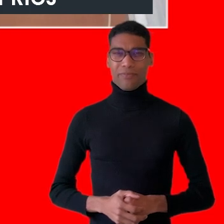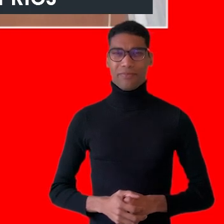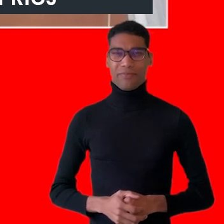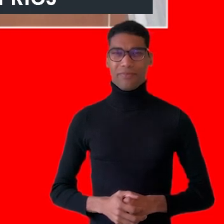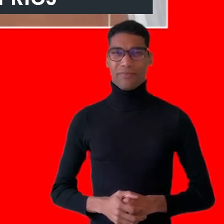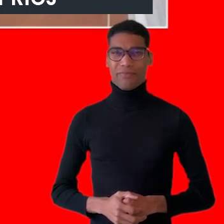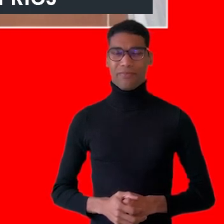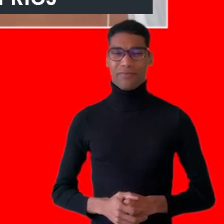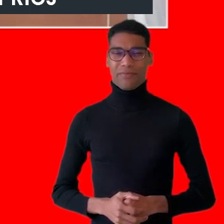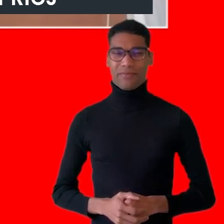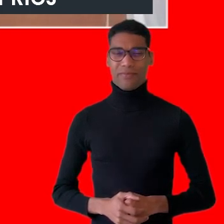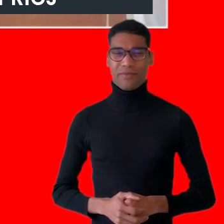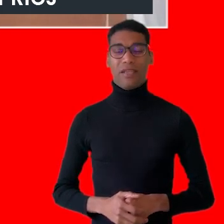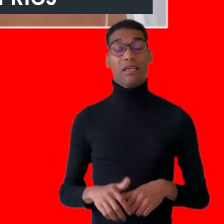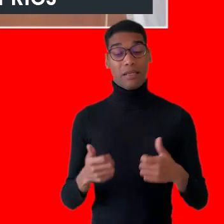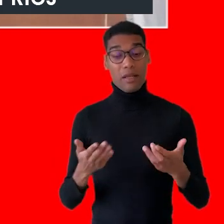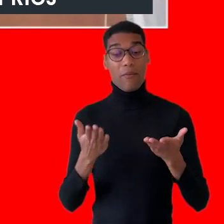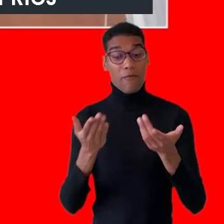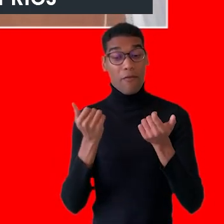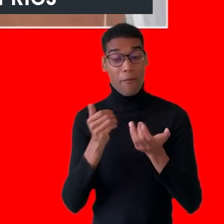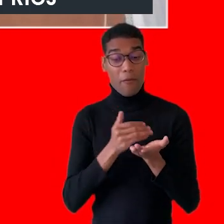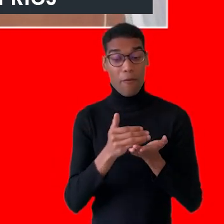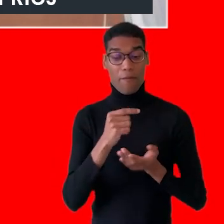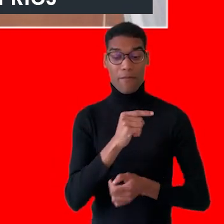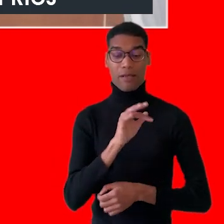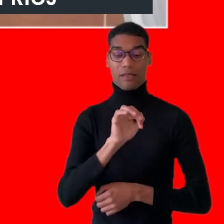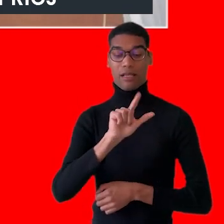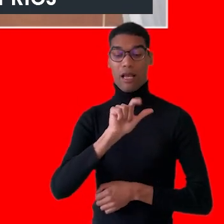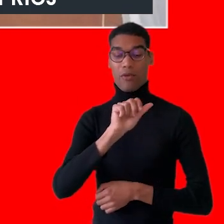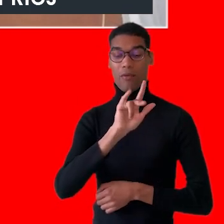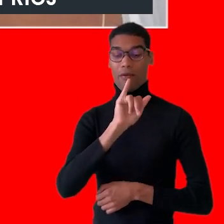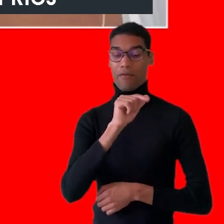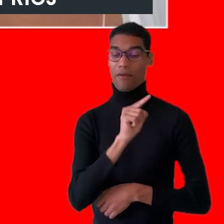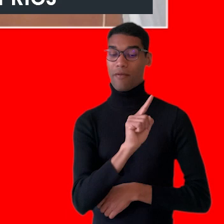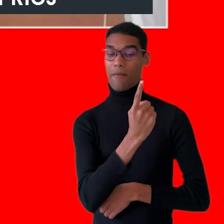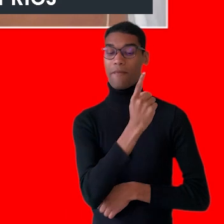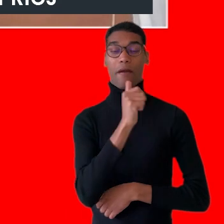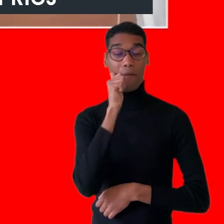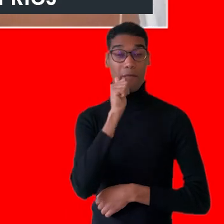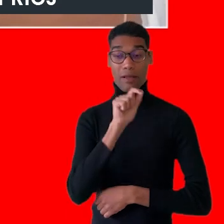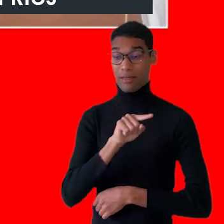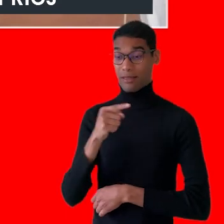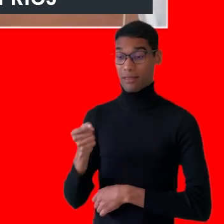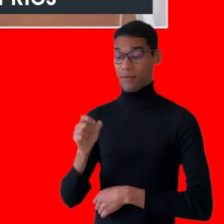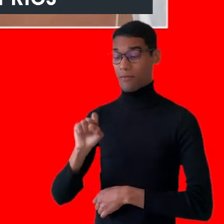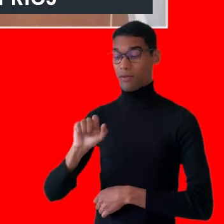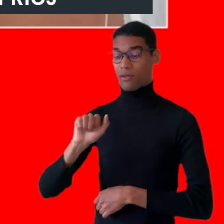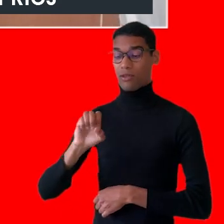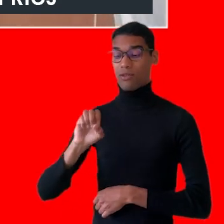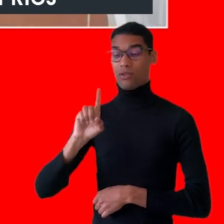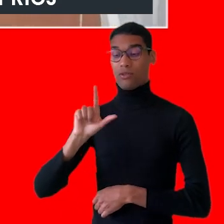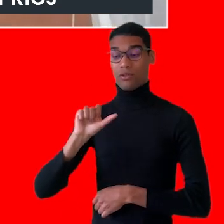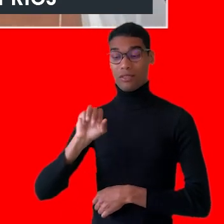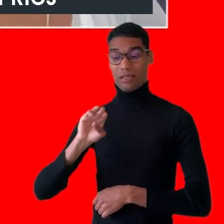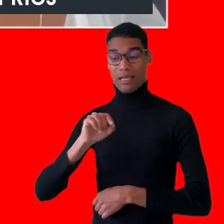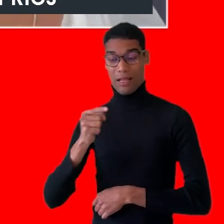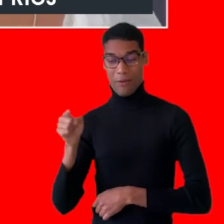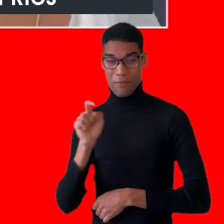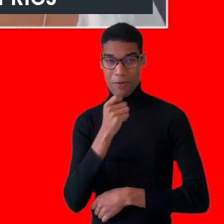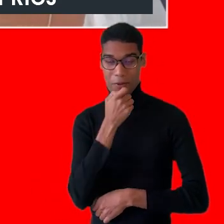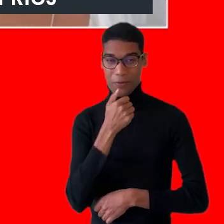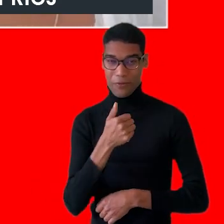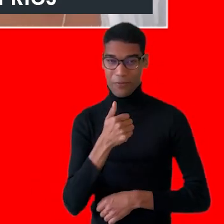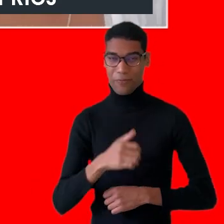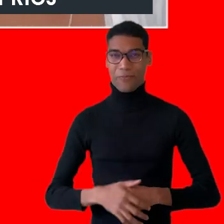Sim, Então, né? Então, vamos começar com a Flávia, mulher, vamos, né? Depois a gente passa para você, viu, Saloma, Salomão?